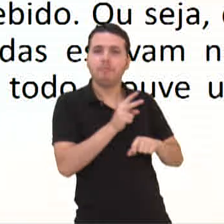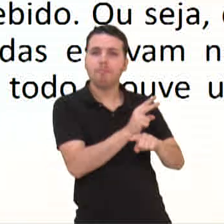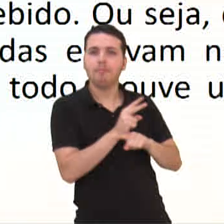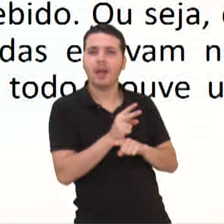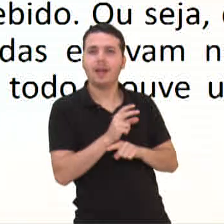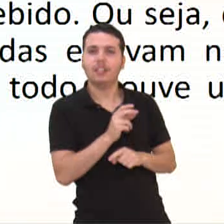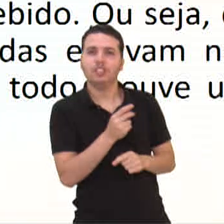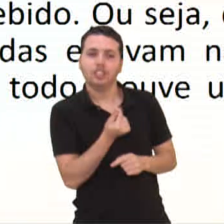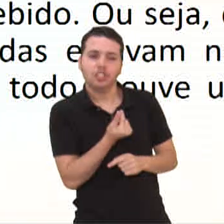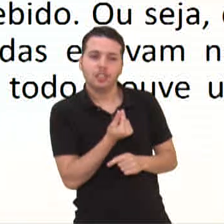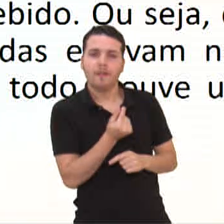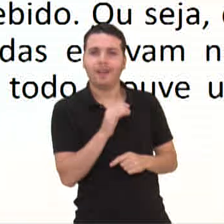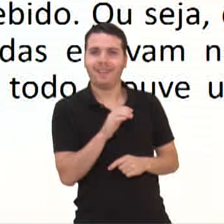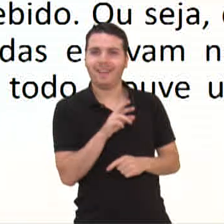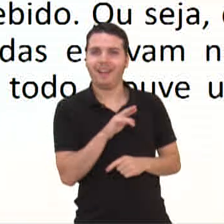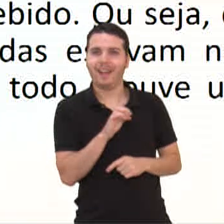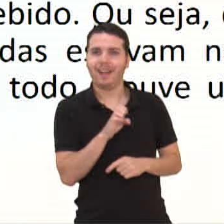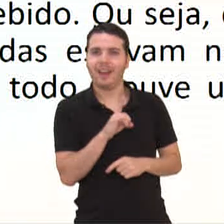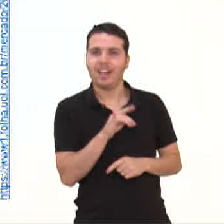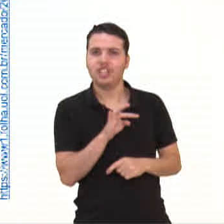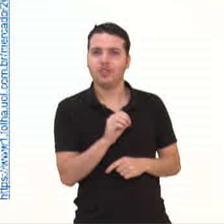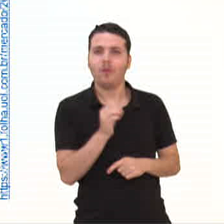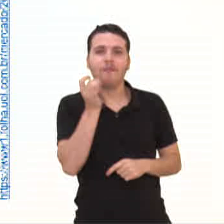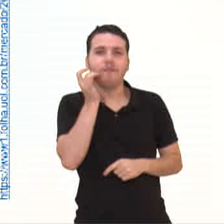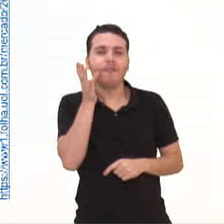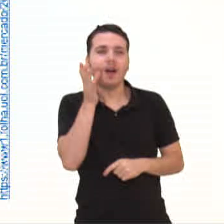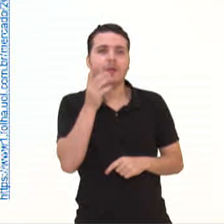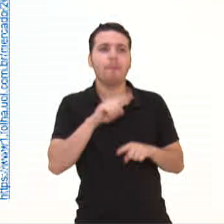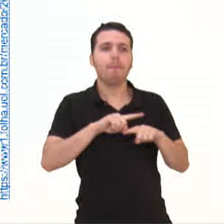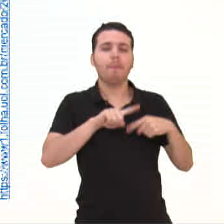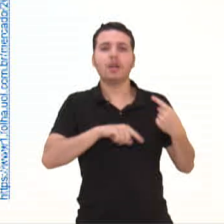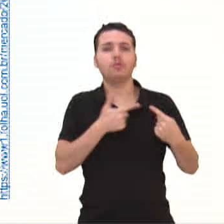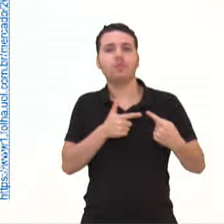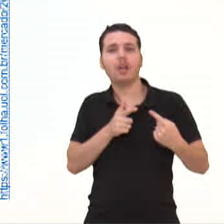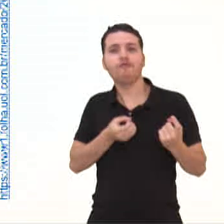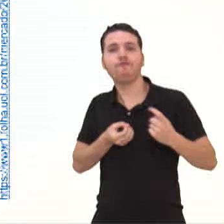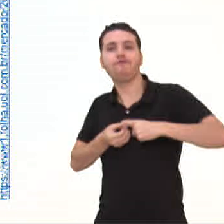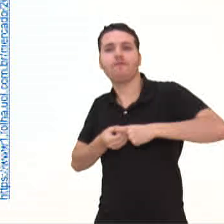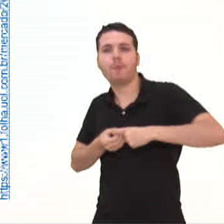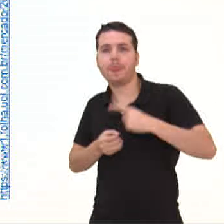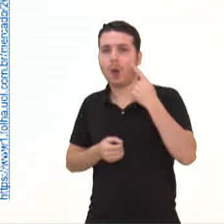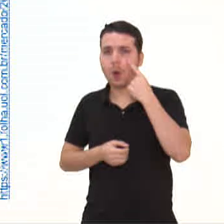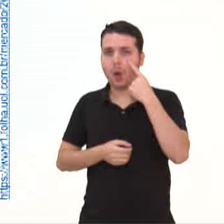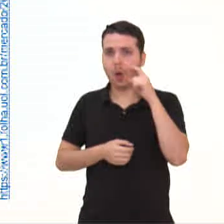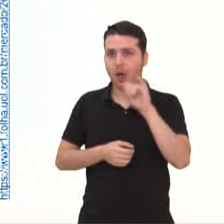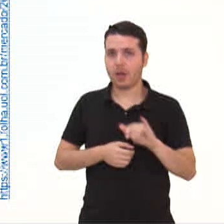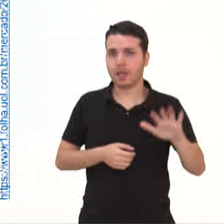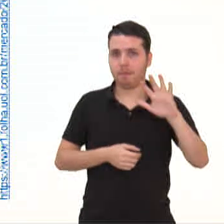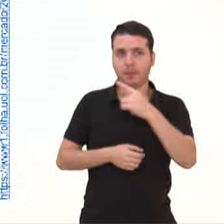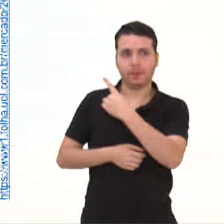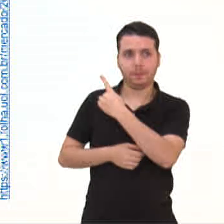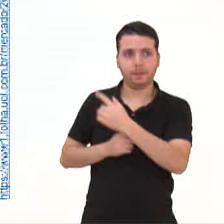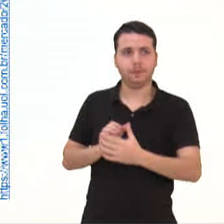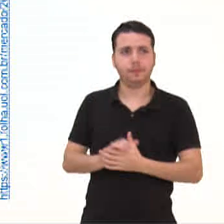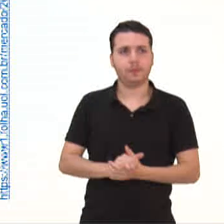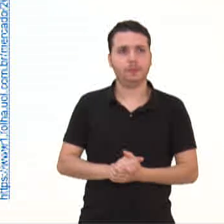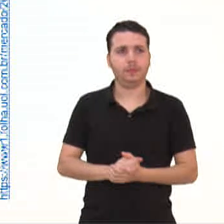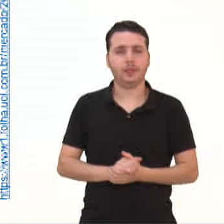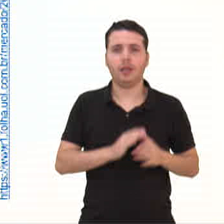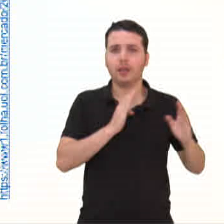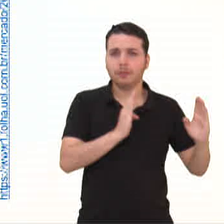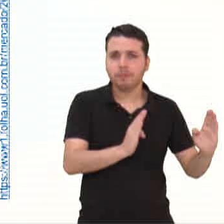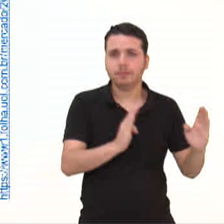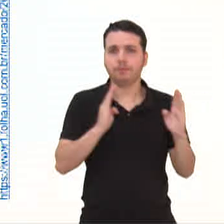sem retorno. Então, ou seja, nós tivemos aqui, nessa imagem, nós conseguimos perceber exatamente as